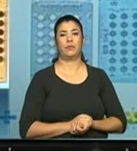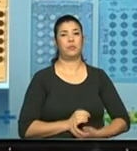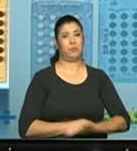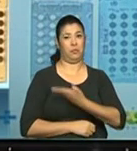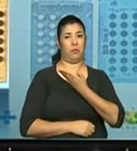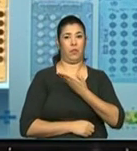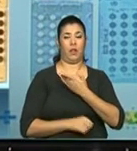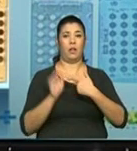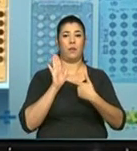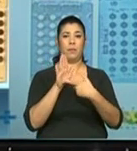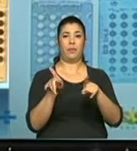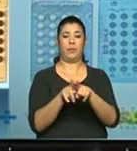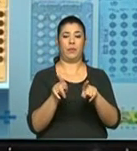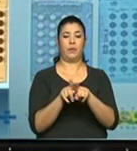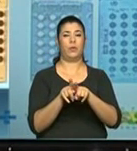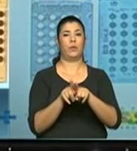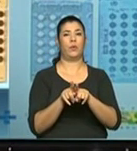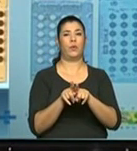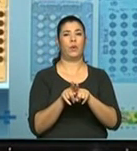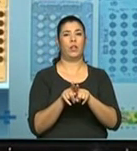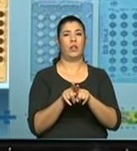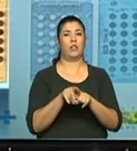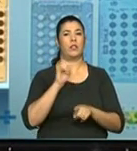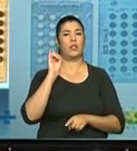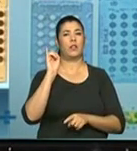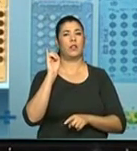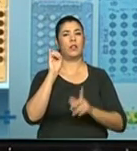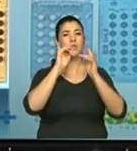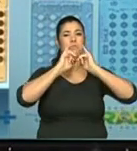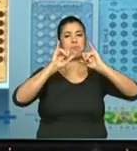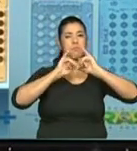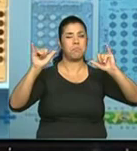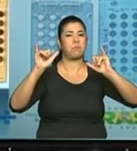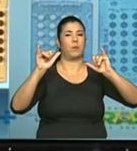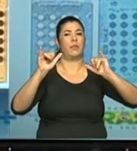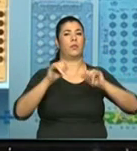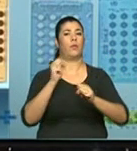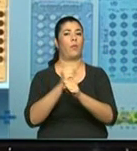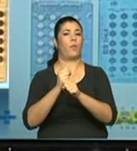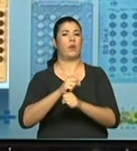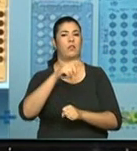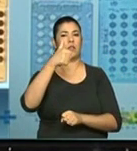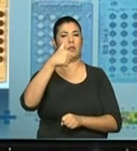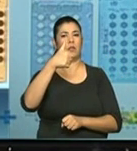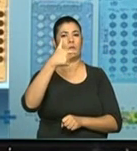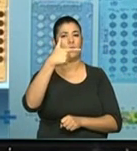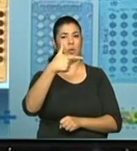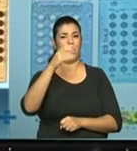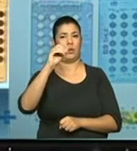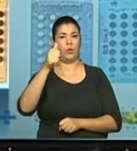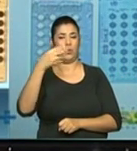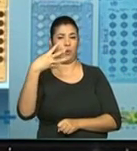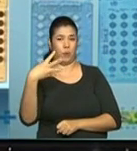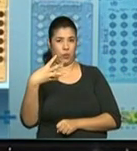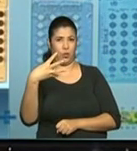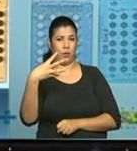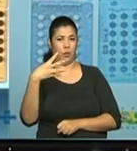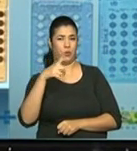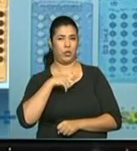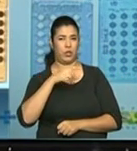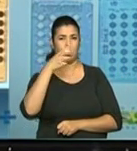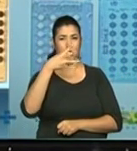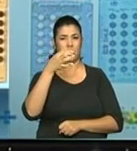apresentar para vocês, nos dados preliminares de 2014, nos mostram que em dezembro de 2014 nós tínhamos